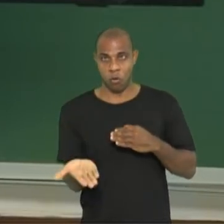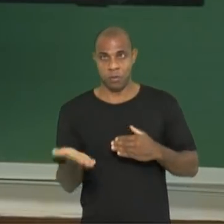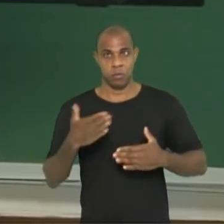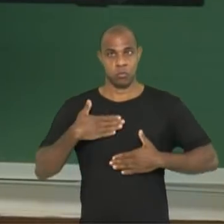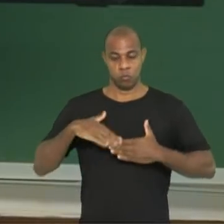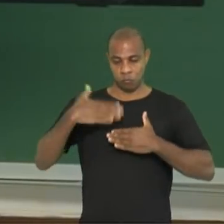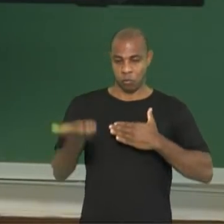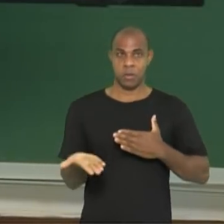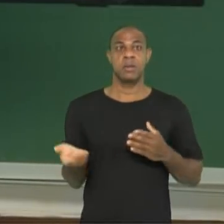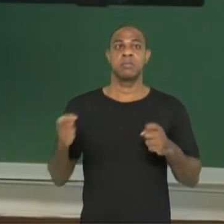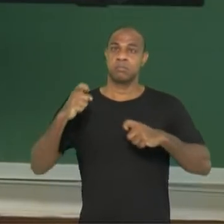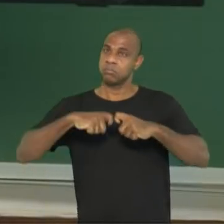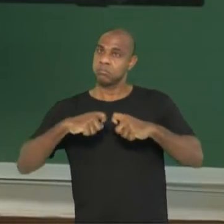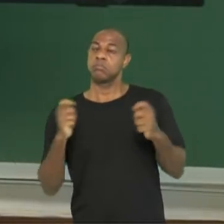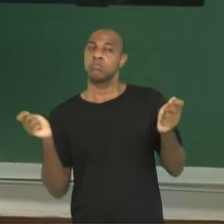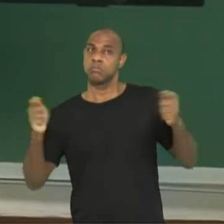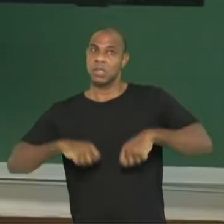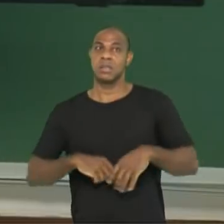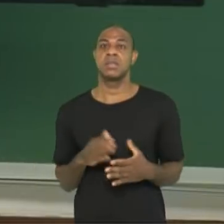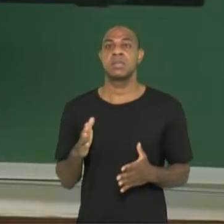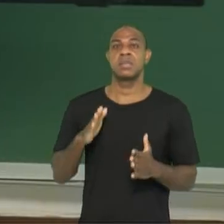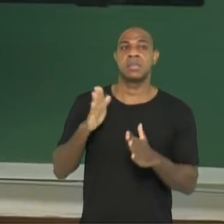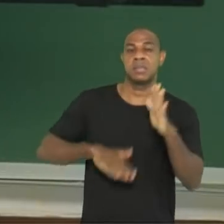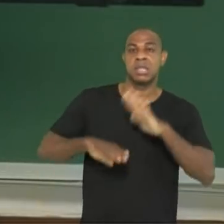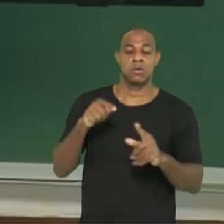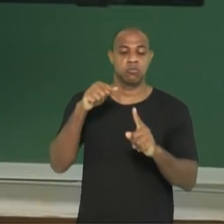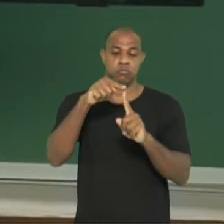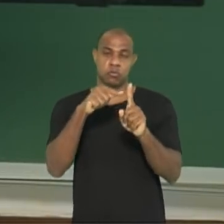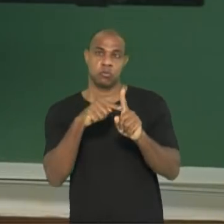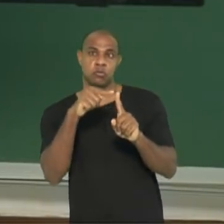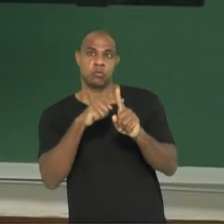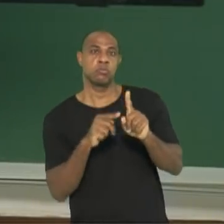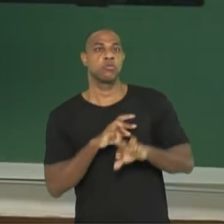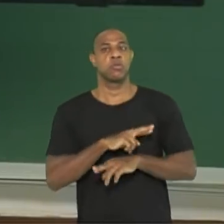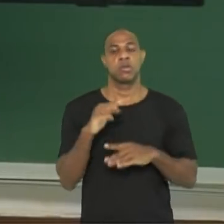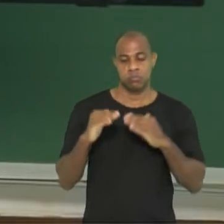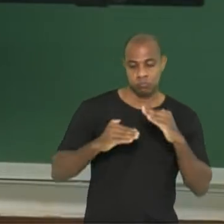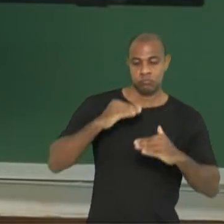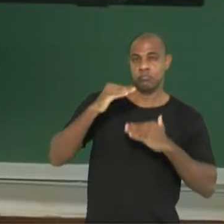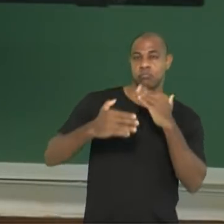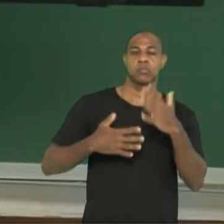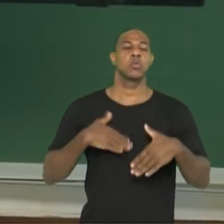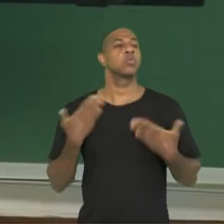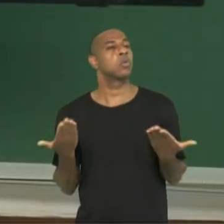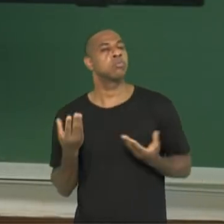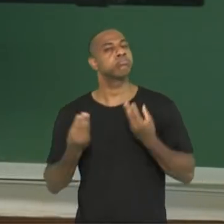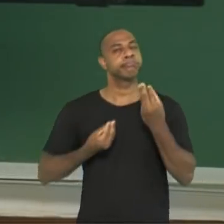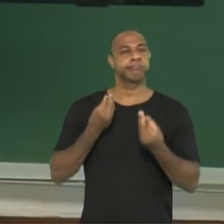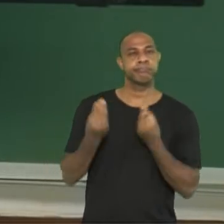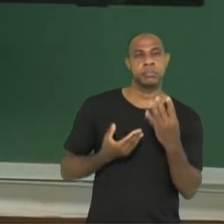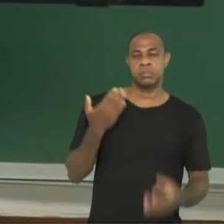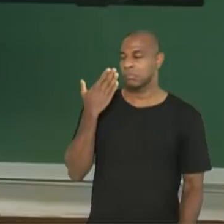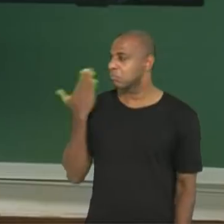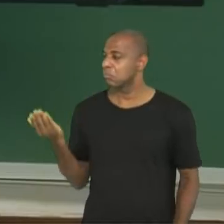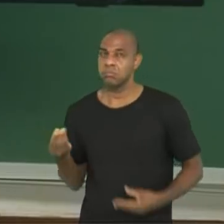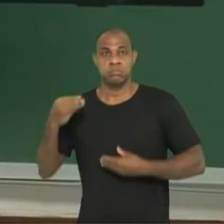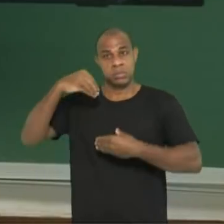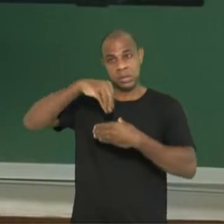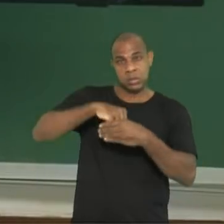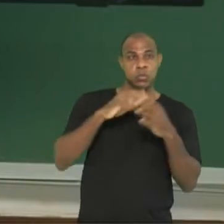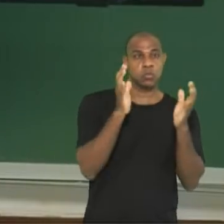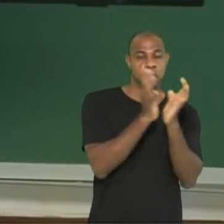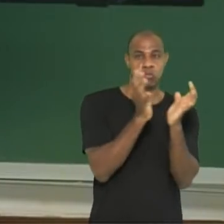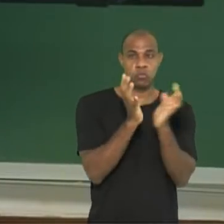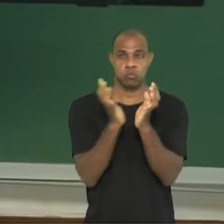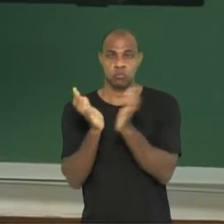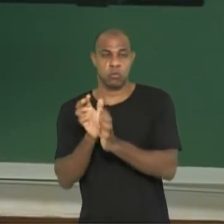corpo. E aí a gente tem alguns tipos de diferenças no desenvolvimento. Quais são elas? Dentro dos grupos, a gente